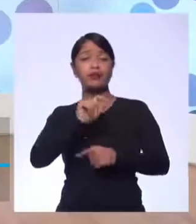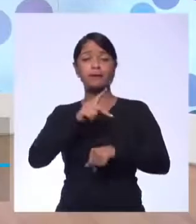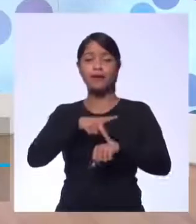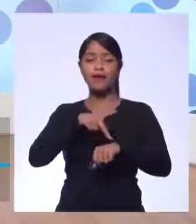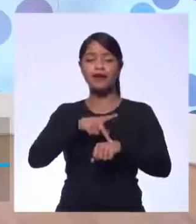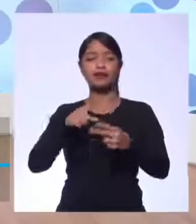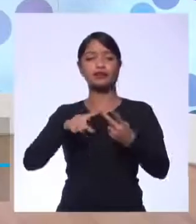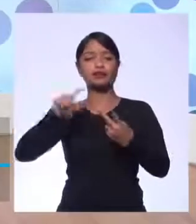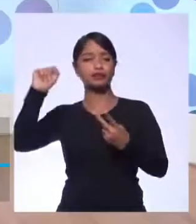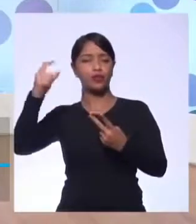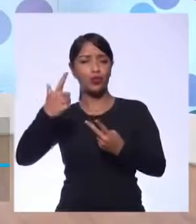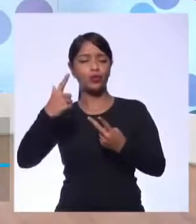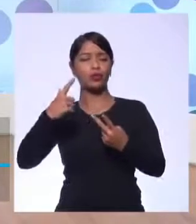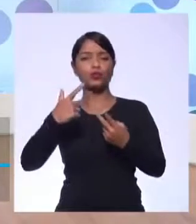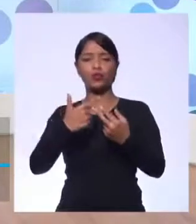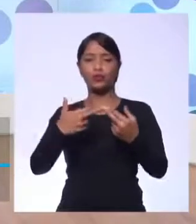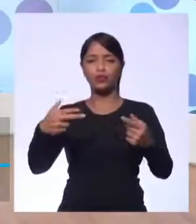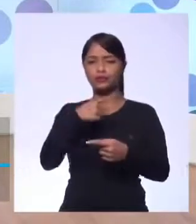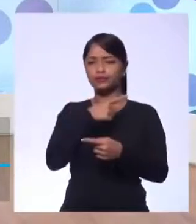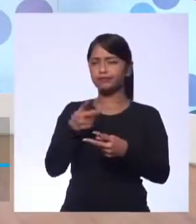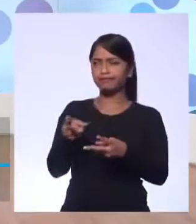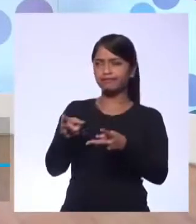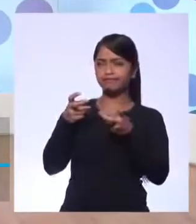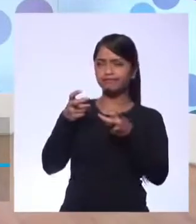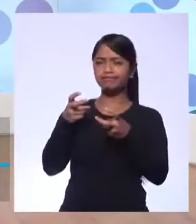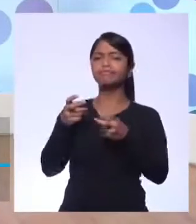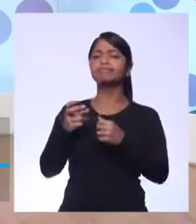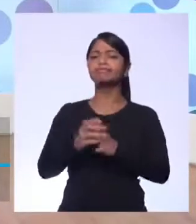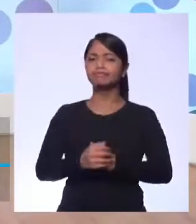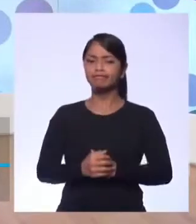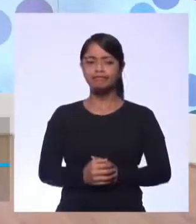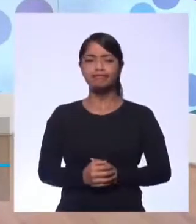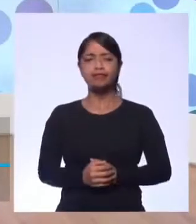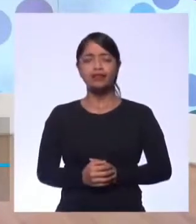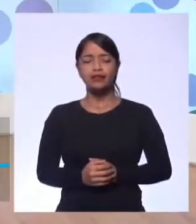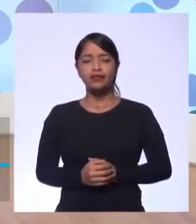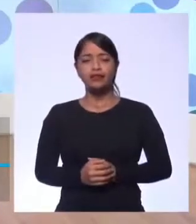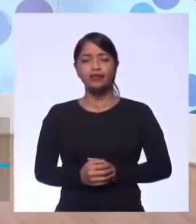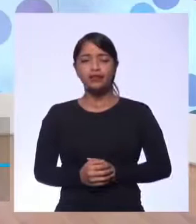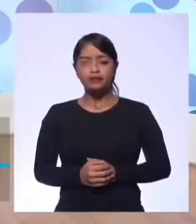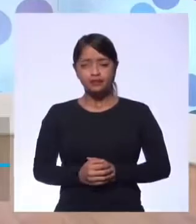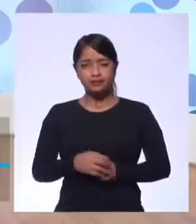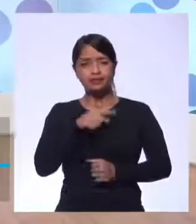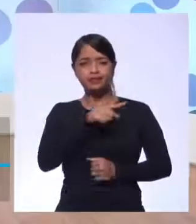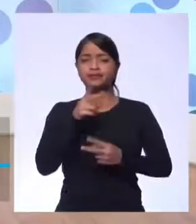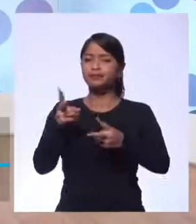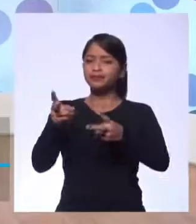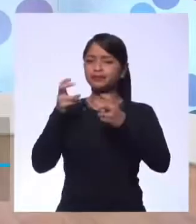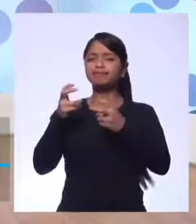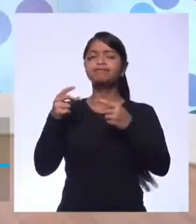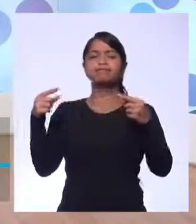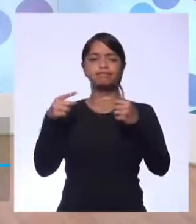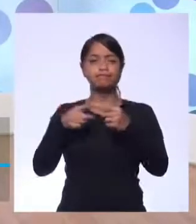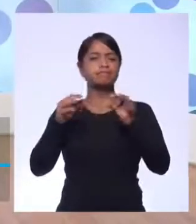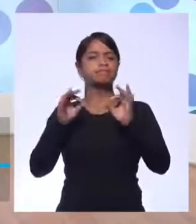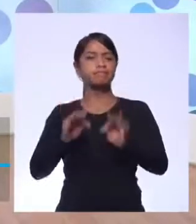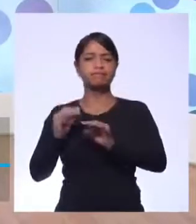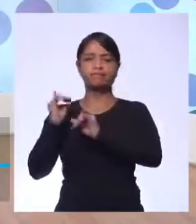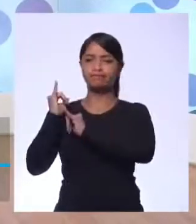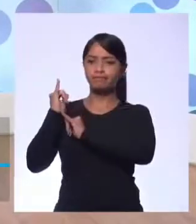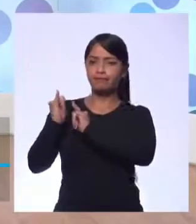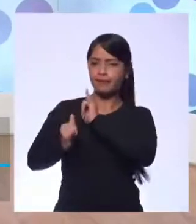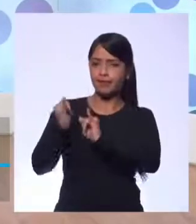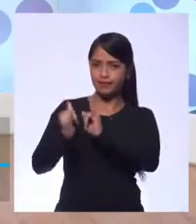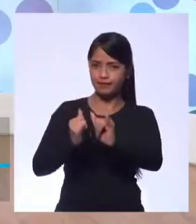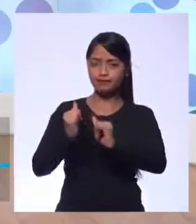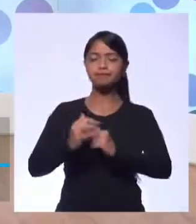algumas referências que você consegue perceber, mesmo não citando de repente o nome e tal, que refere-se a essa lenda. Né? Então, tem